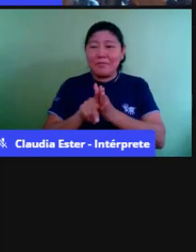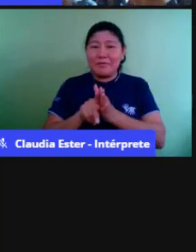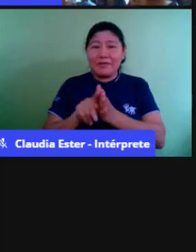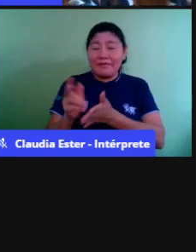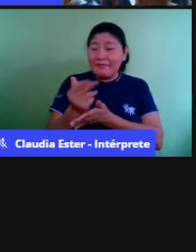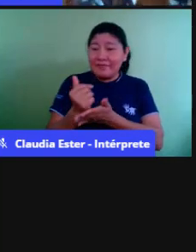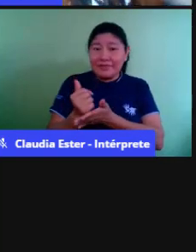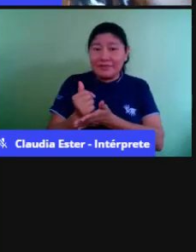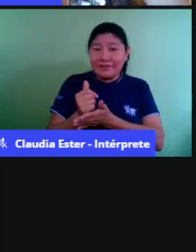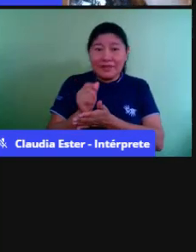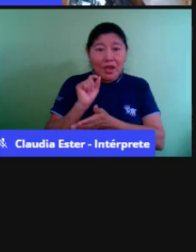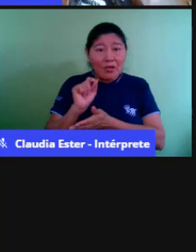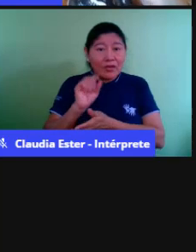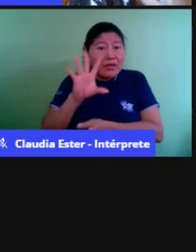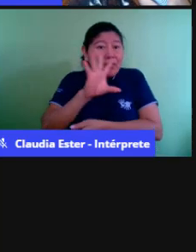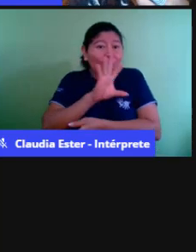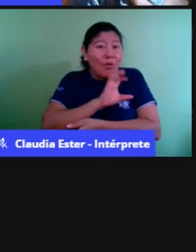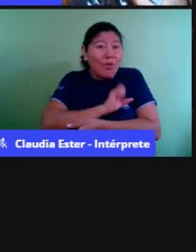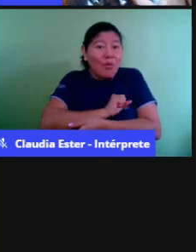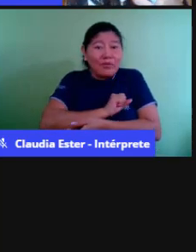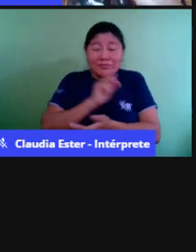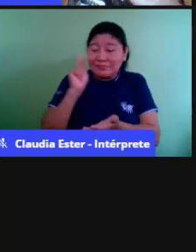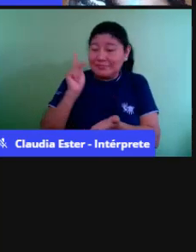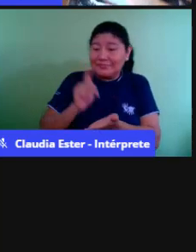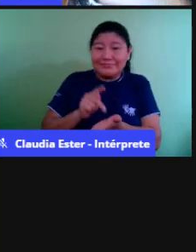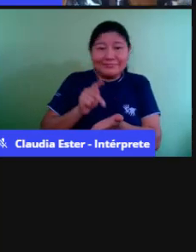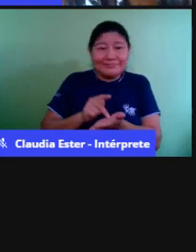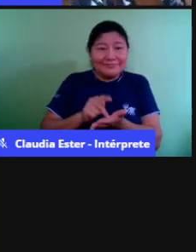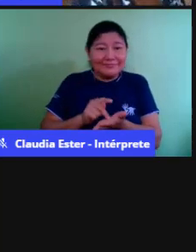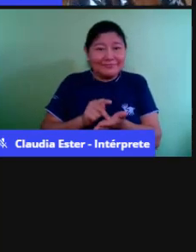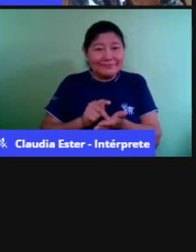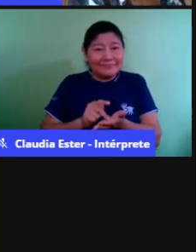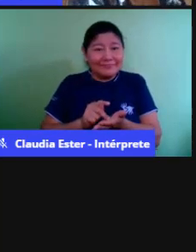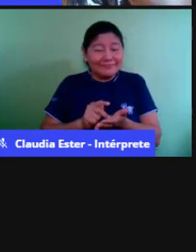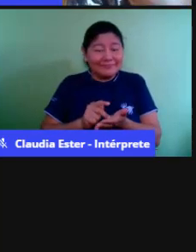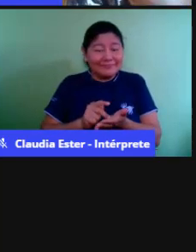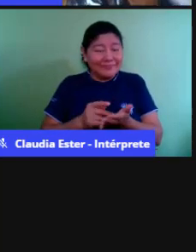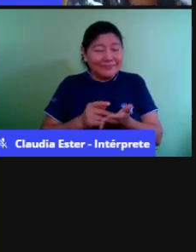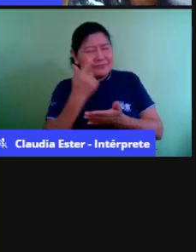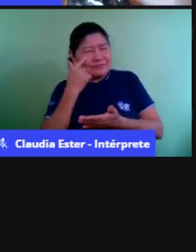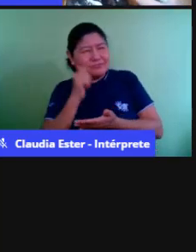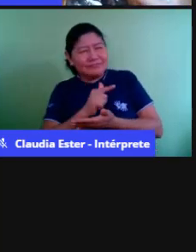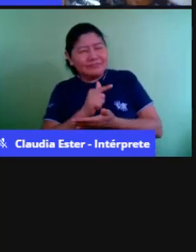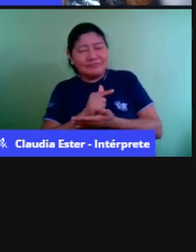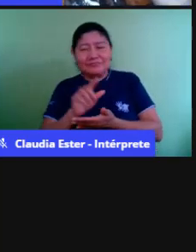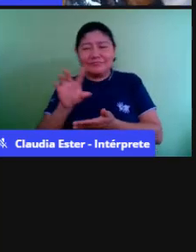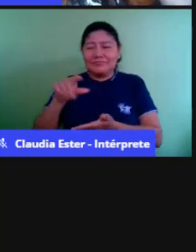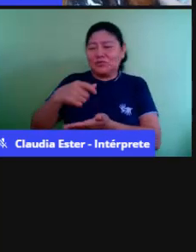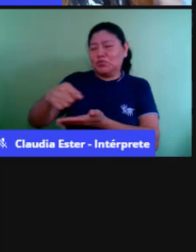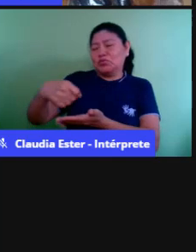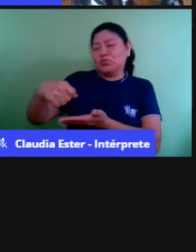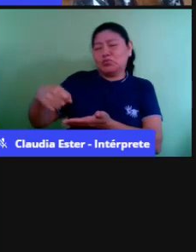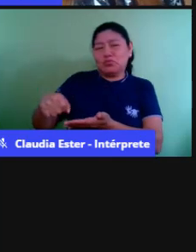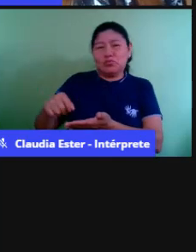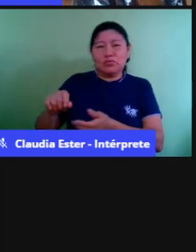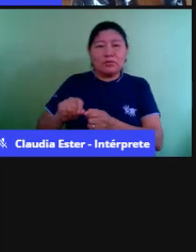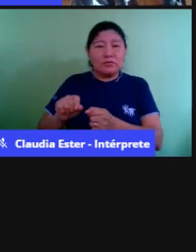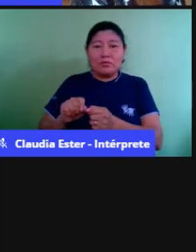o que chamou mais a atenção dela, naquilo tudo que ela observou. Então, nenhum desenho vai ser igual ao